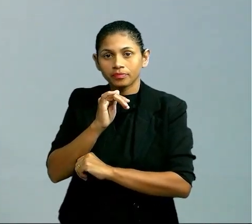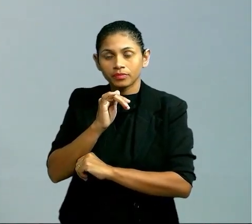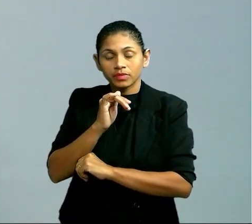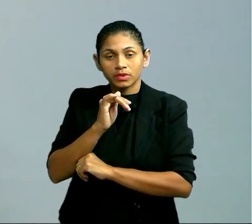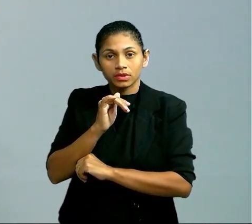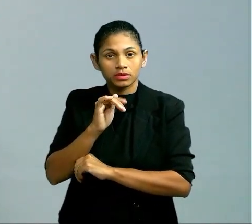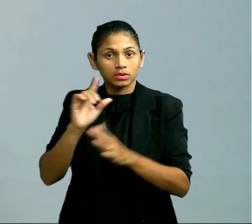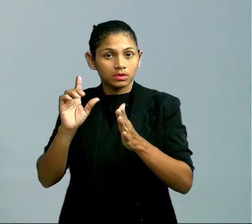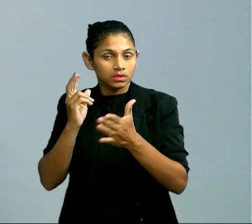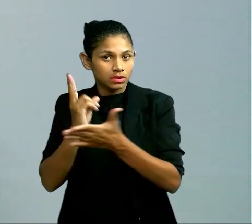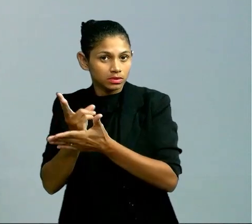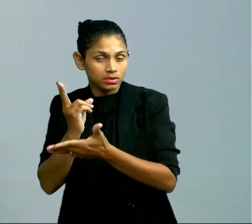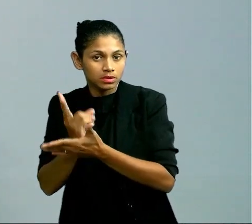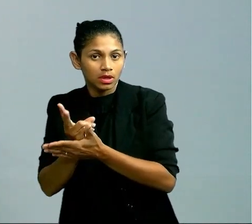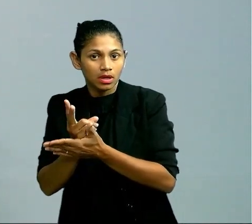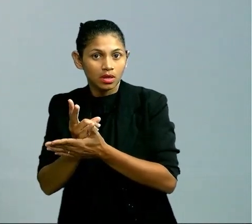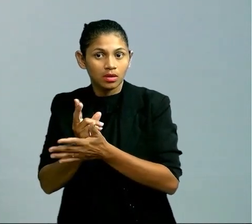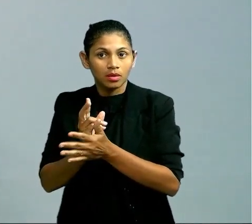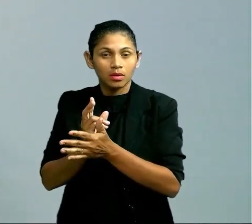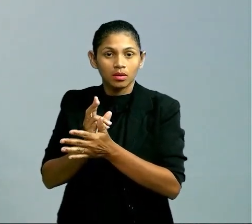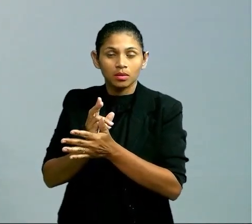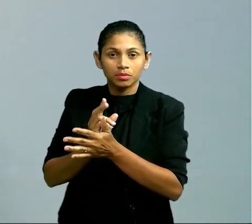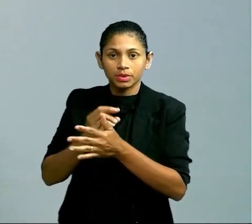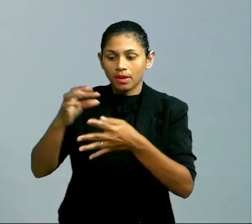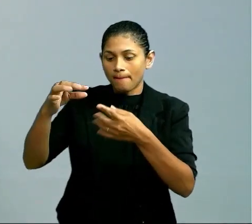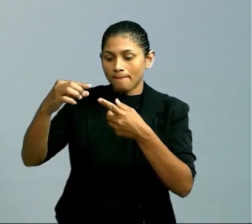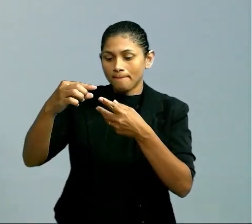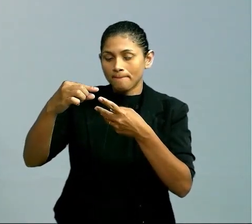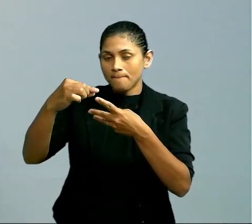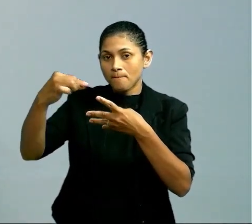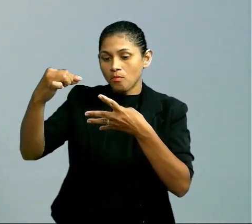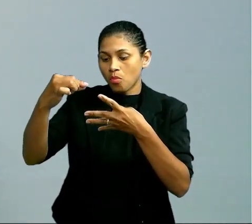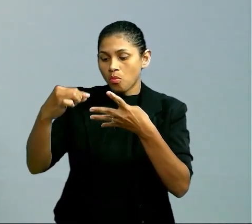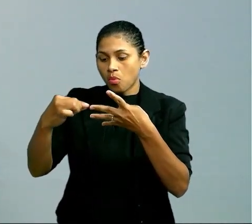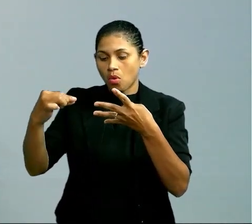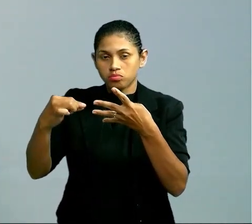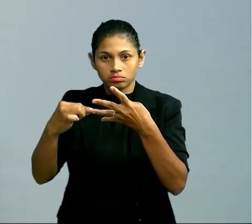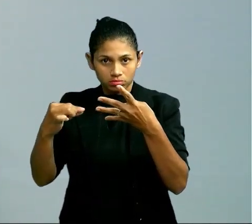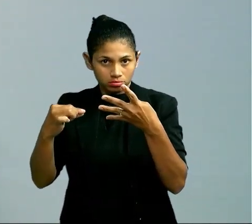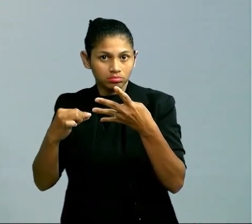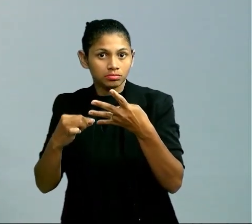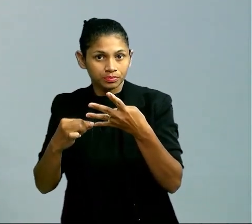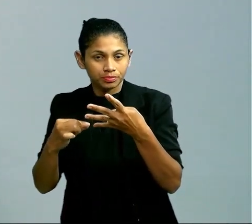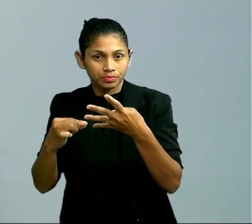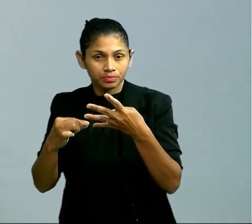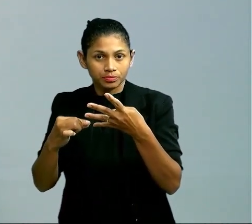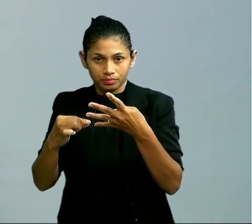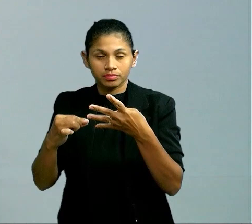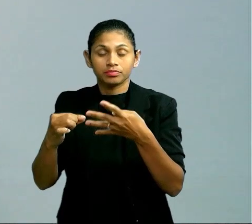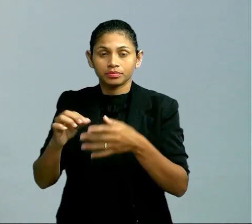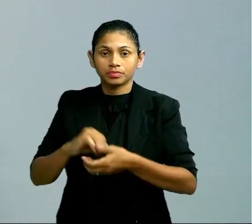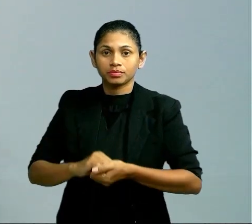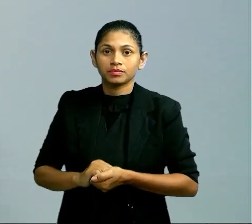na extremidade, tudo bem? Então eu sempre vou ter uma C dupla O na extremidade, nas pontas da cadeia. Então, todas